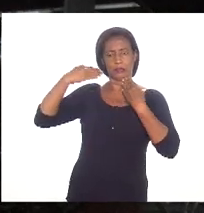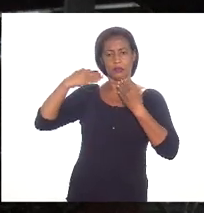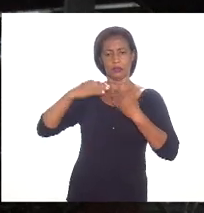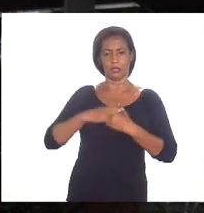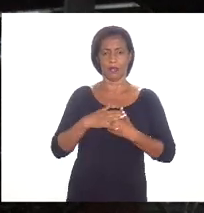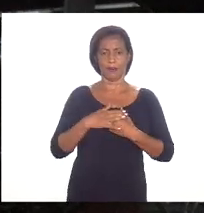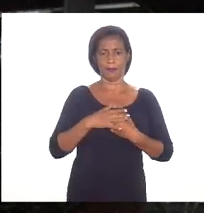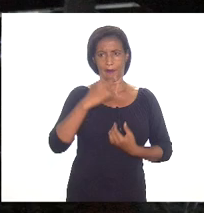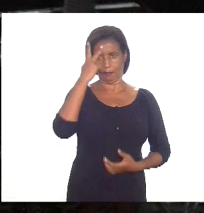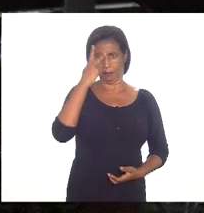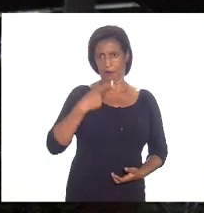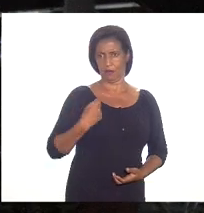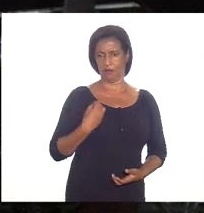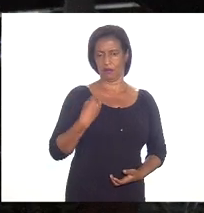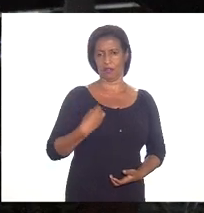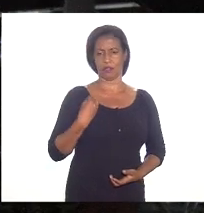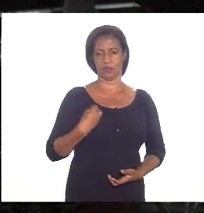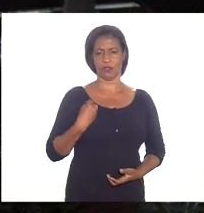pessoais.